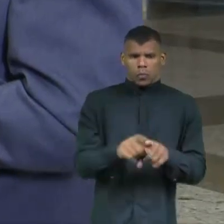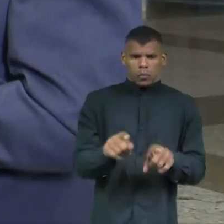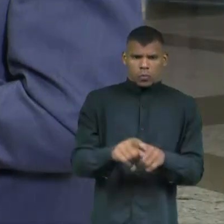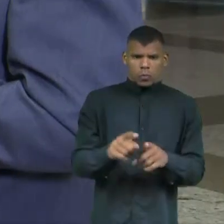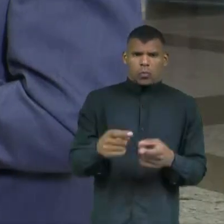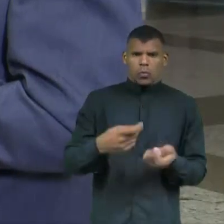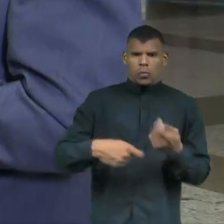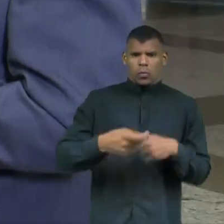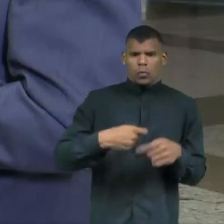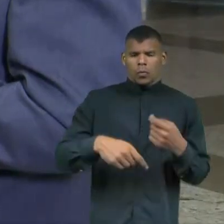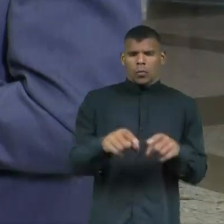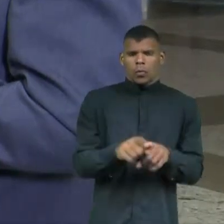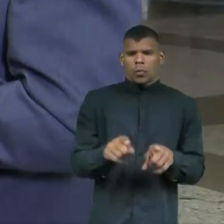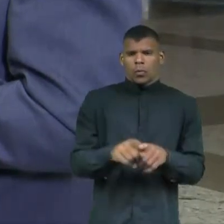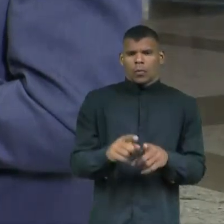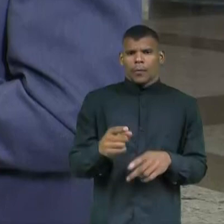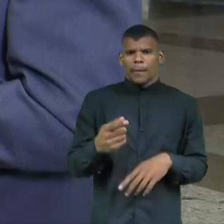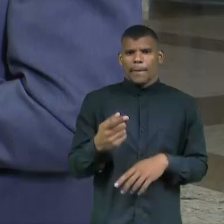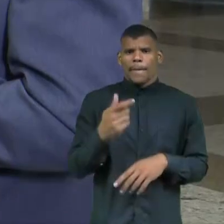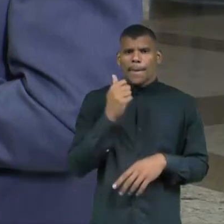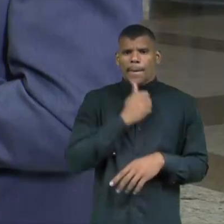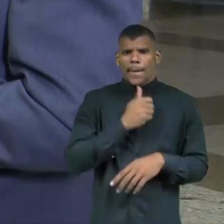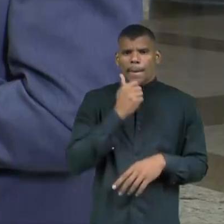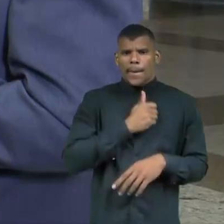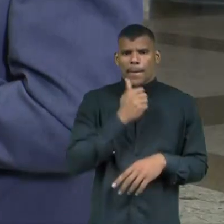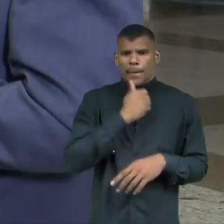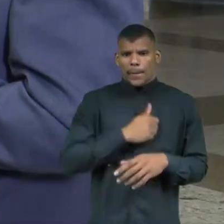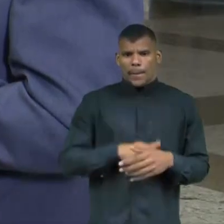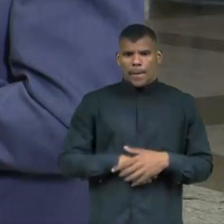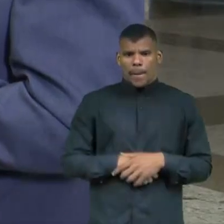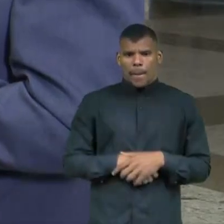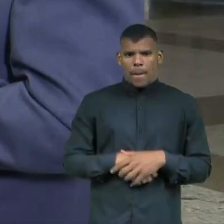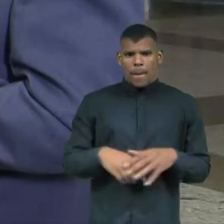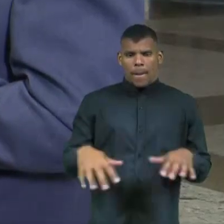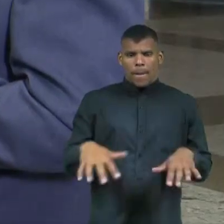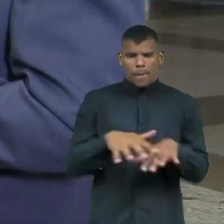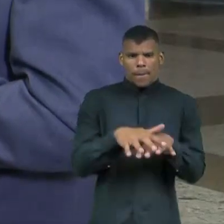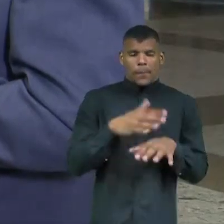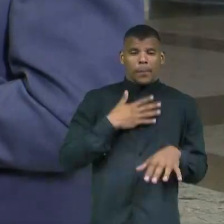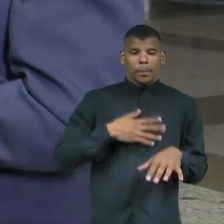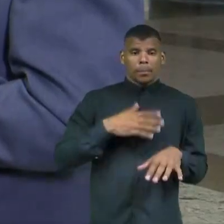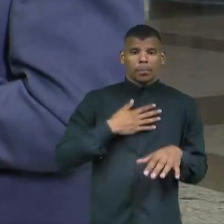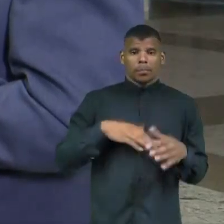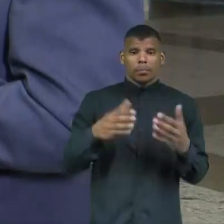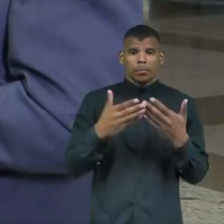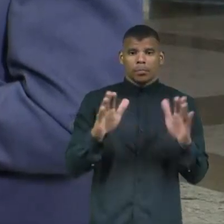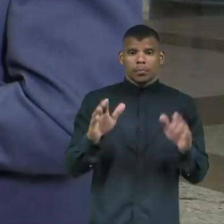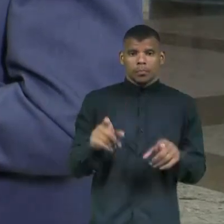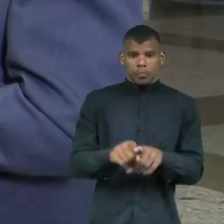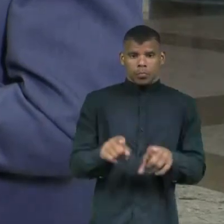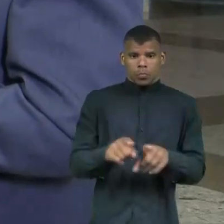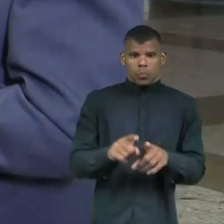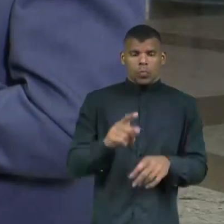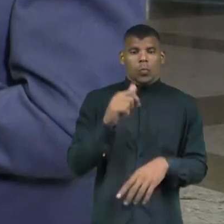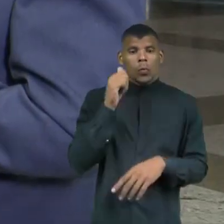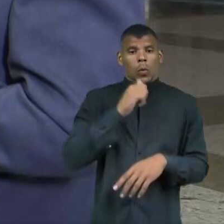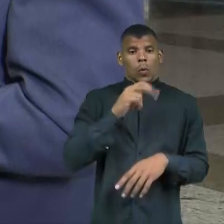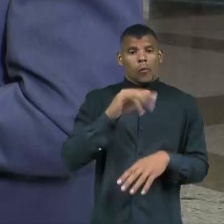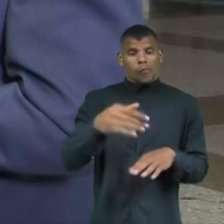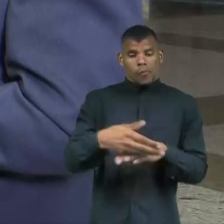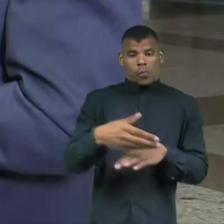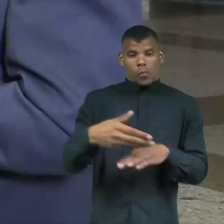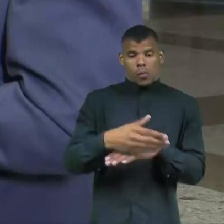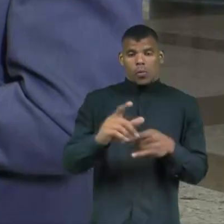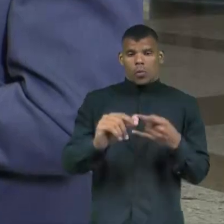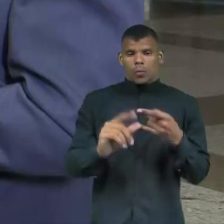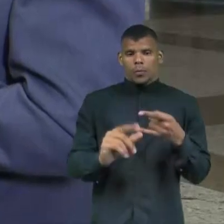TI, para as mulheres. Então, é algo muito inclusivo. Vai ser muito tranquilo, muito aberto. As meninas que estão na live, ou as pessoas,